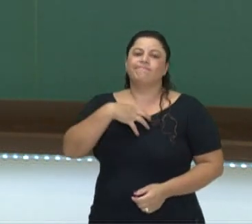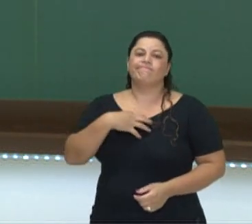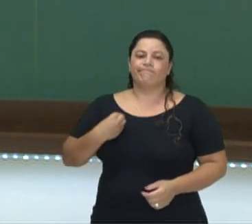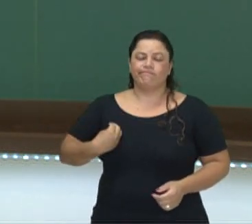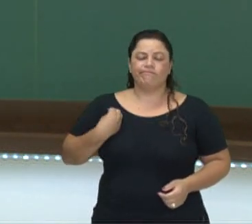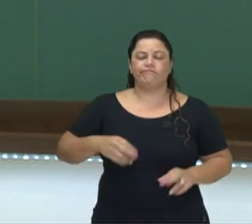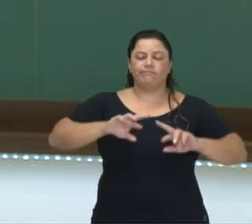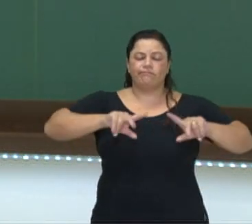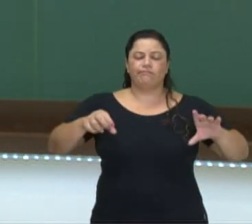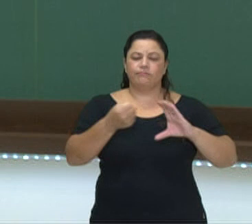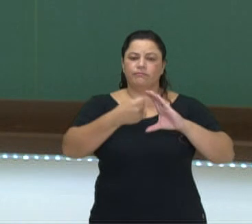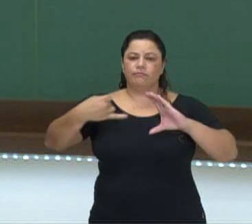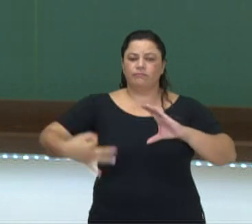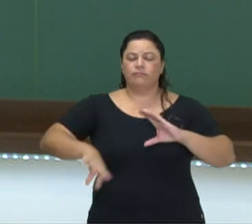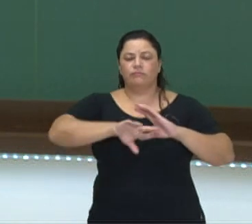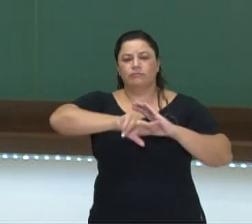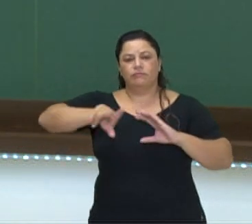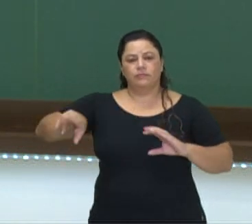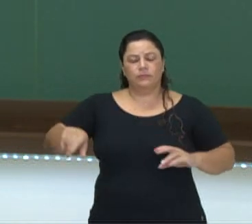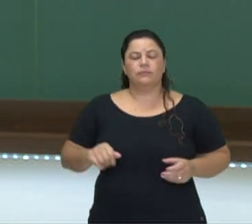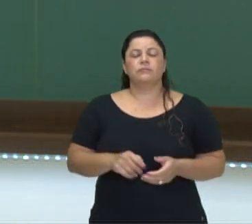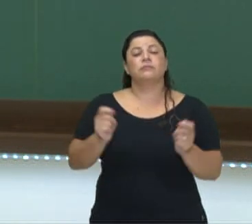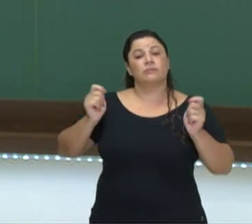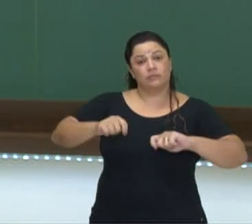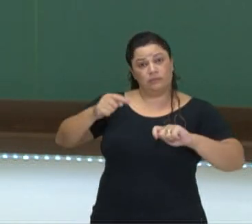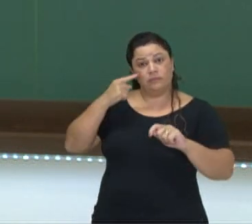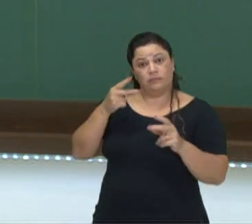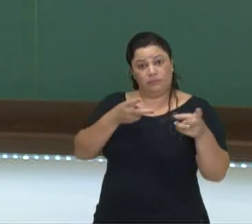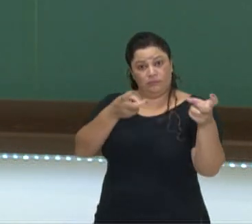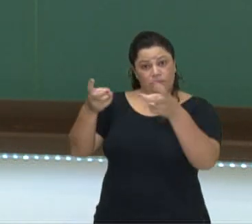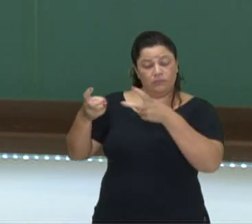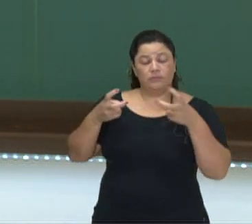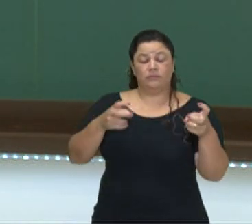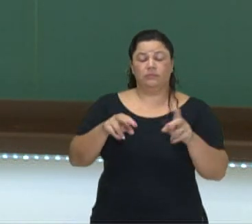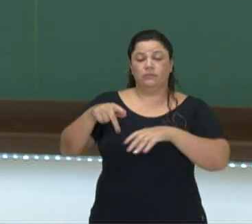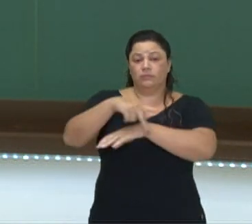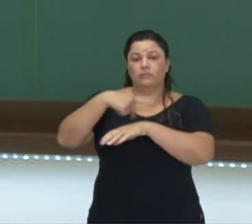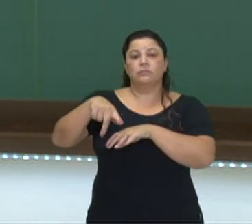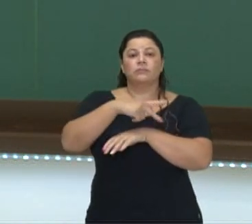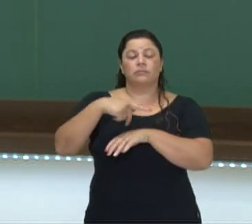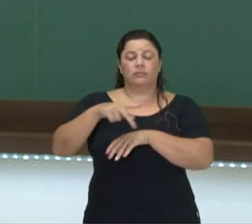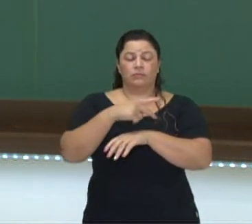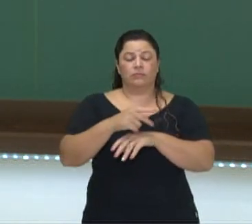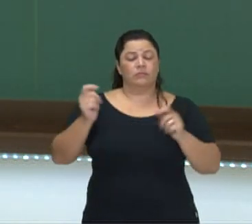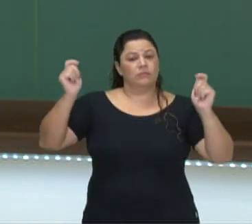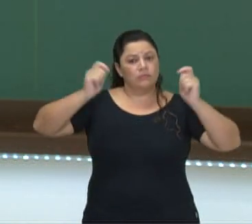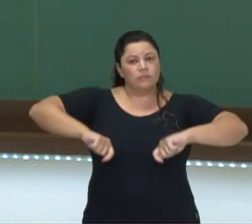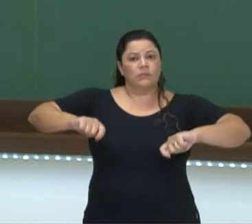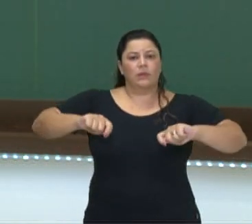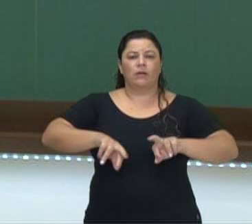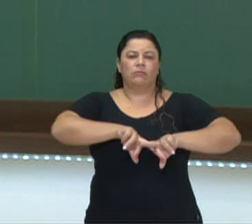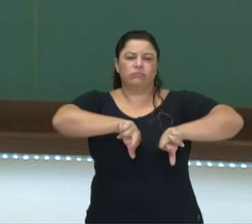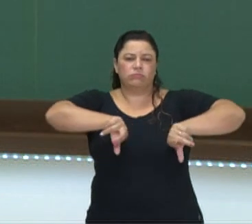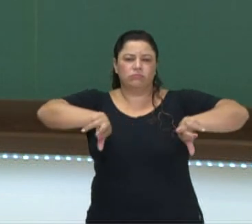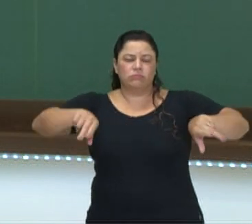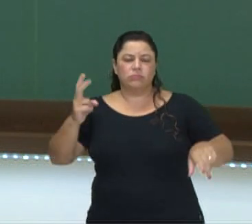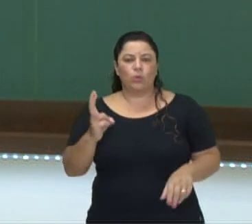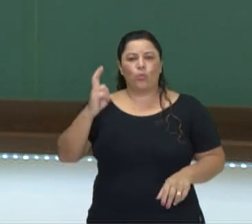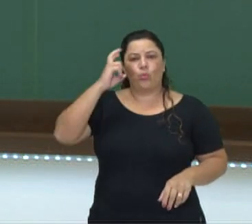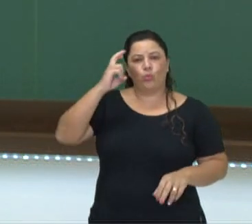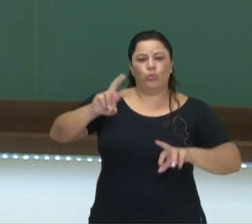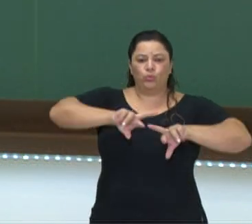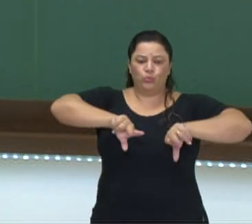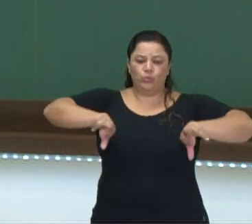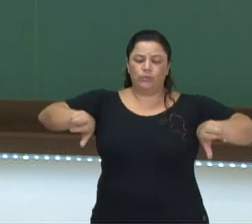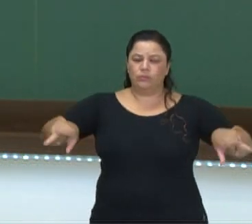de características. É isso que vai tornar o nosso país rico em termos culturais, por